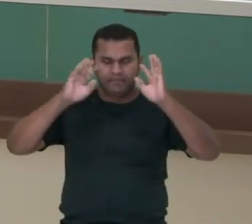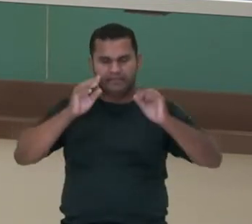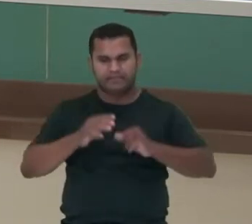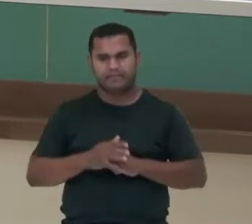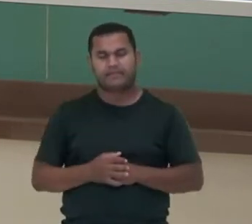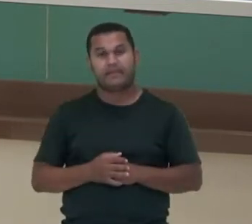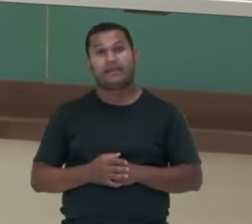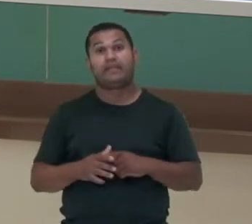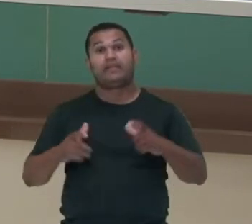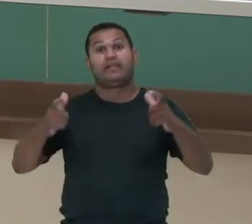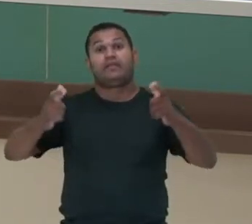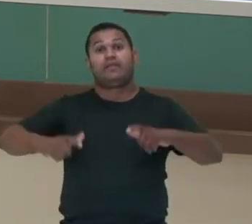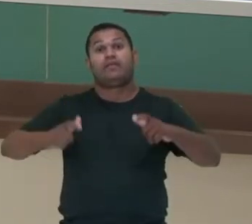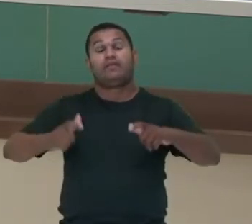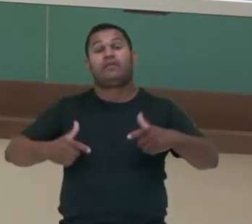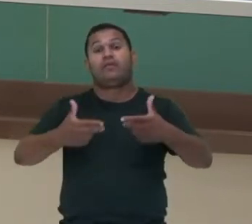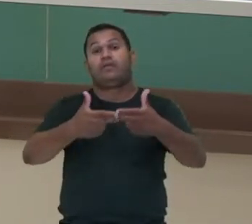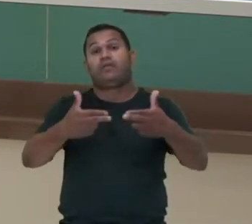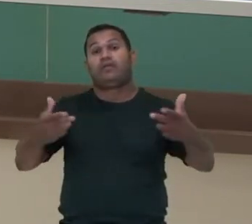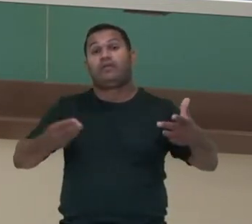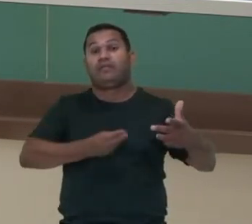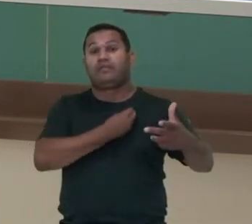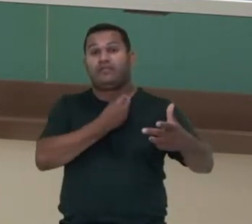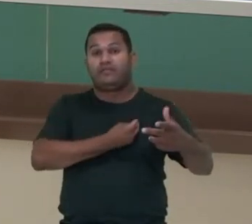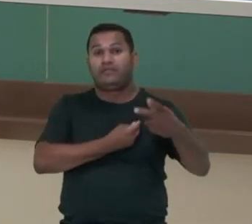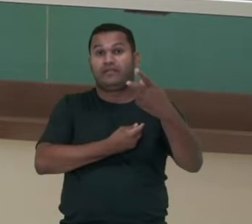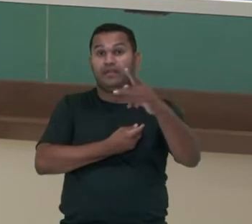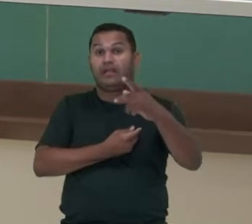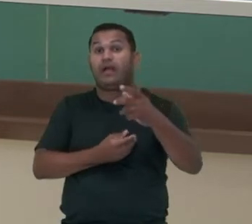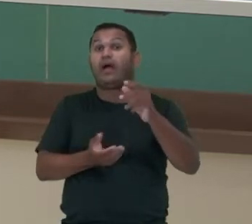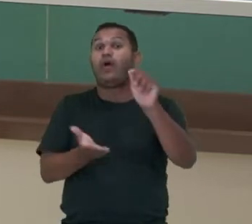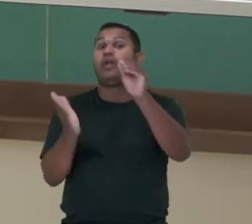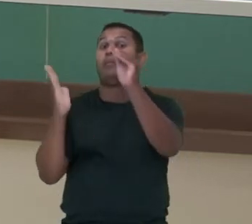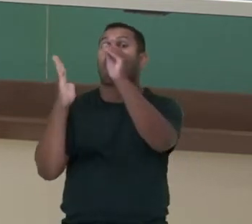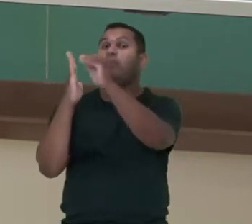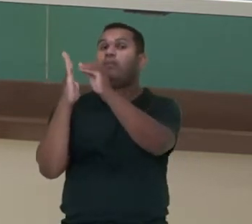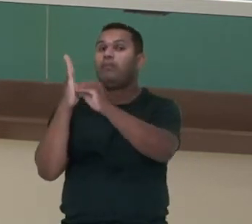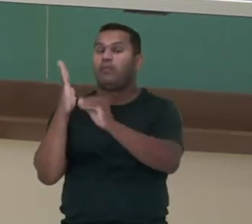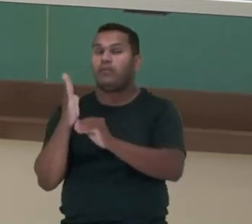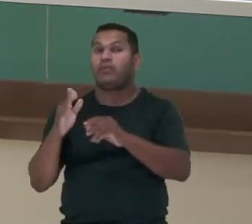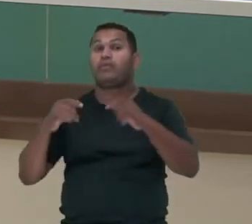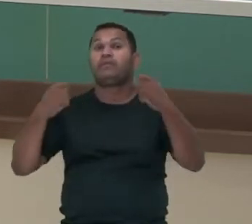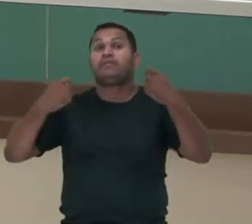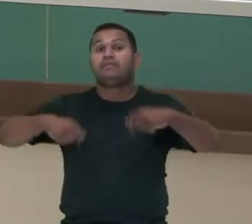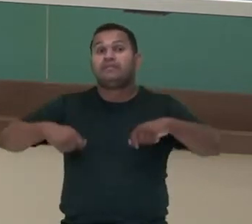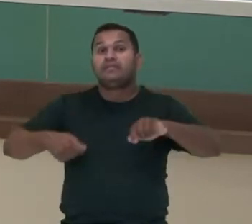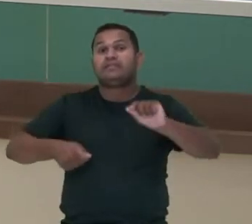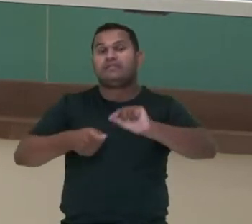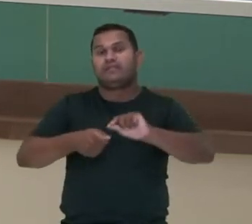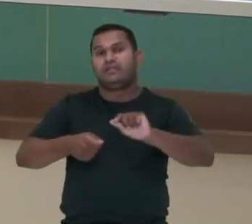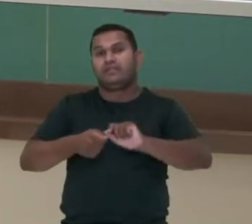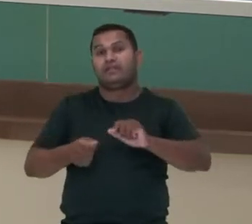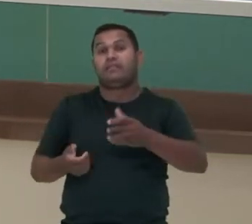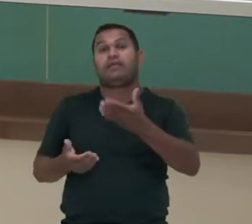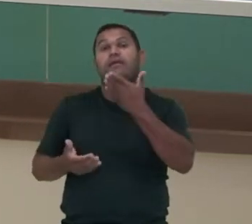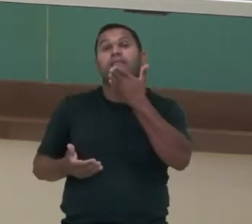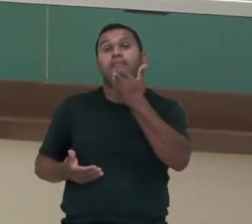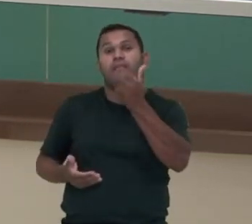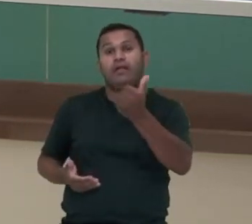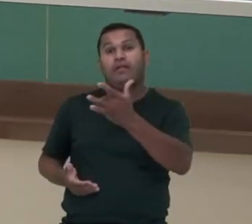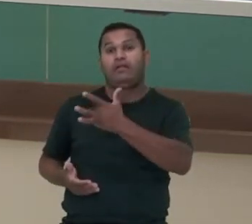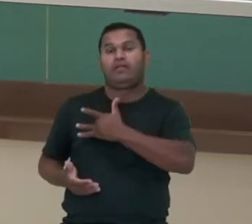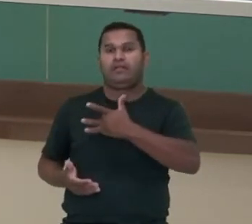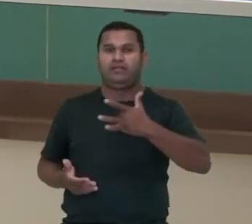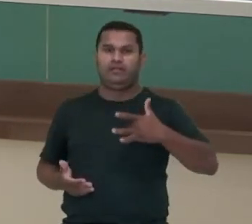epigenéticas, faça uma lista das ações que permitam uma vida mais saudável na sua comunidade. Então, num primeiro exercício, o que a gente